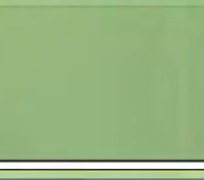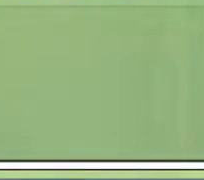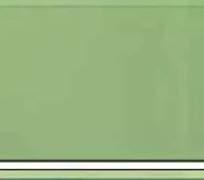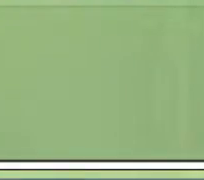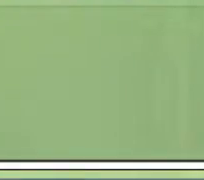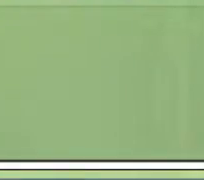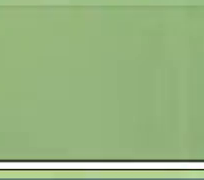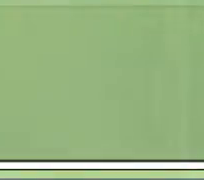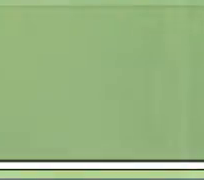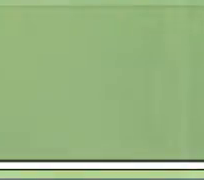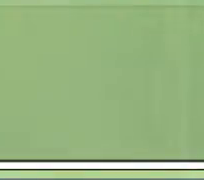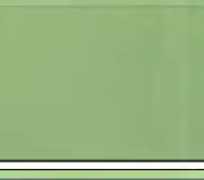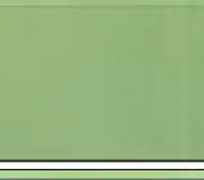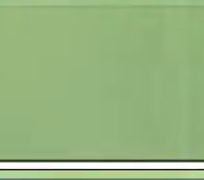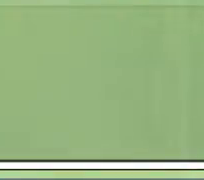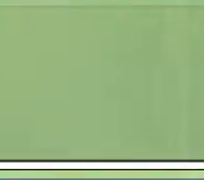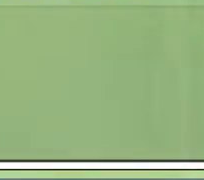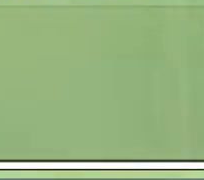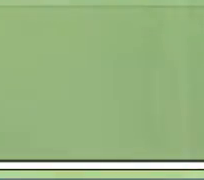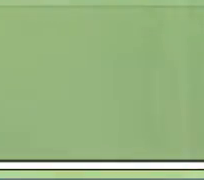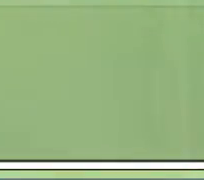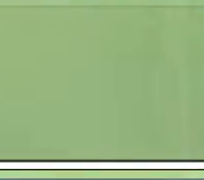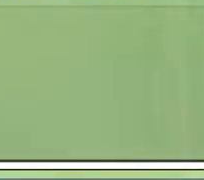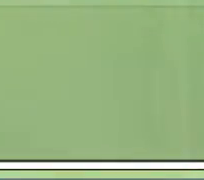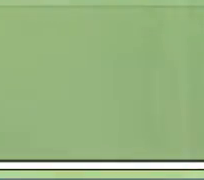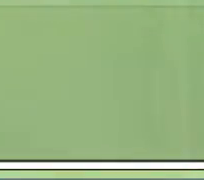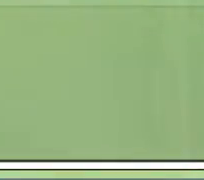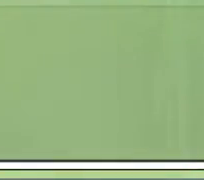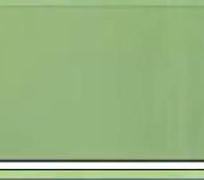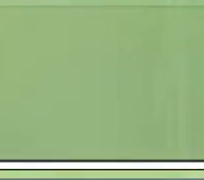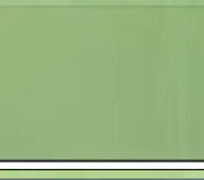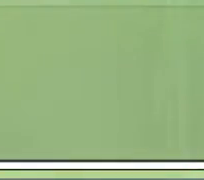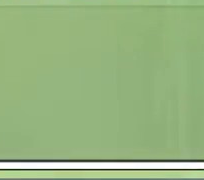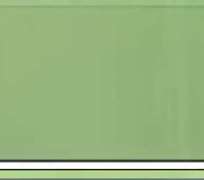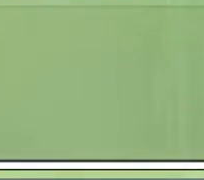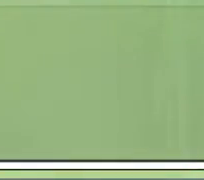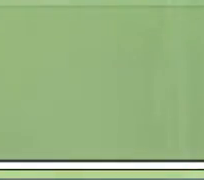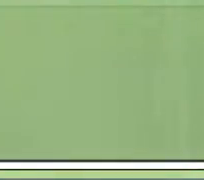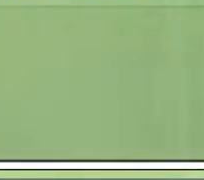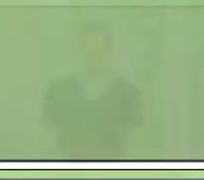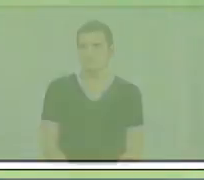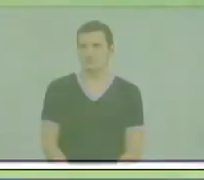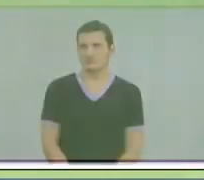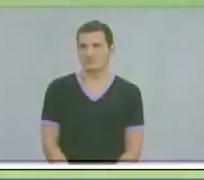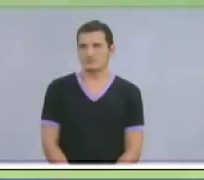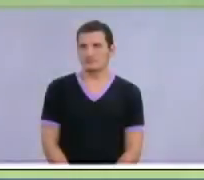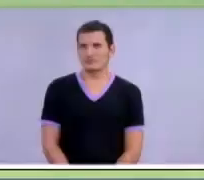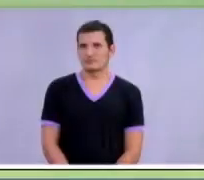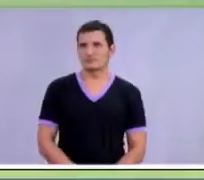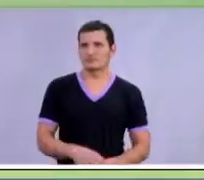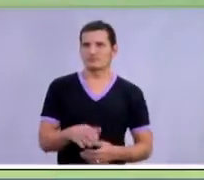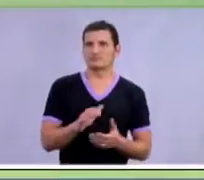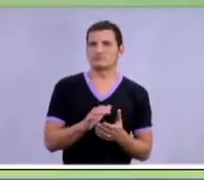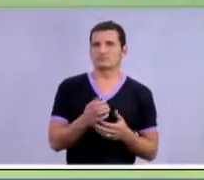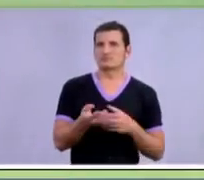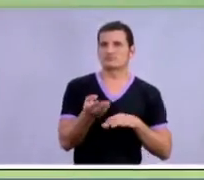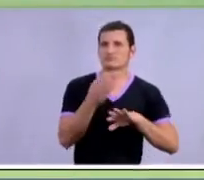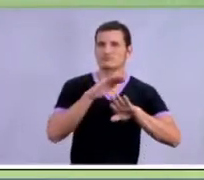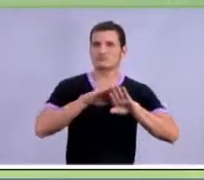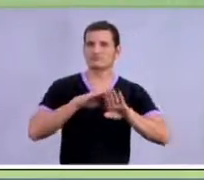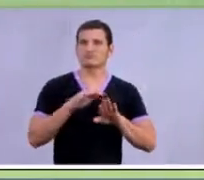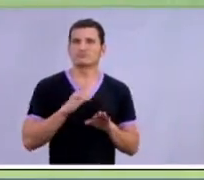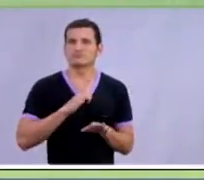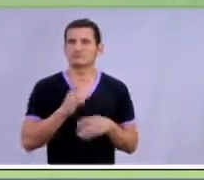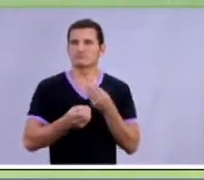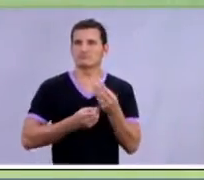pouco mais aí a estrutura física das redes e aí poder conhecer o que acontece por trás de todos esses serviços e como eles